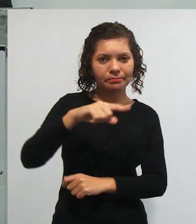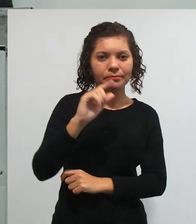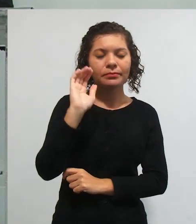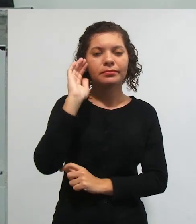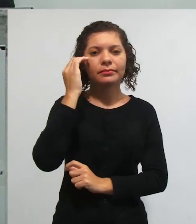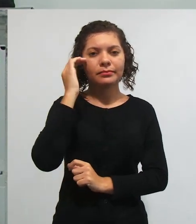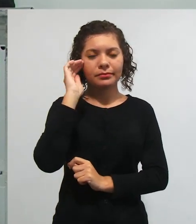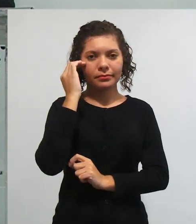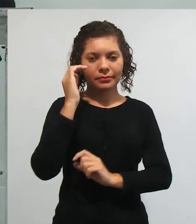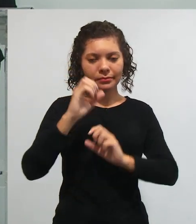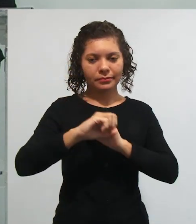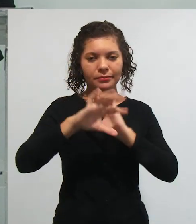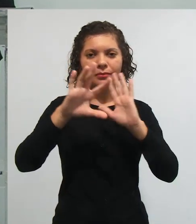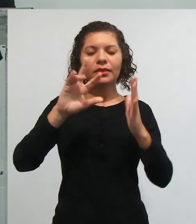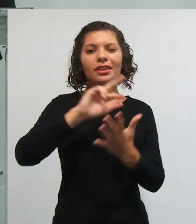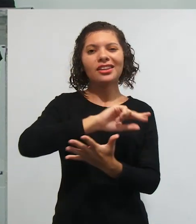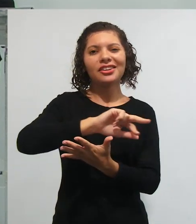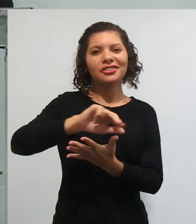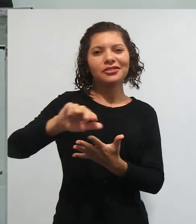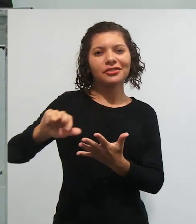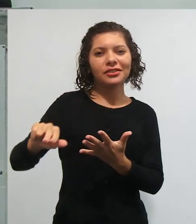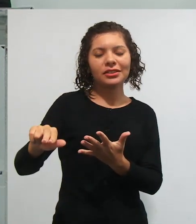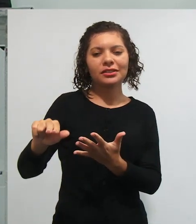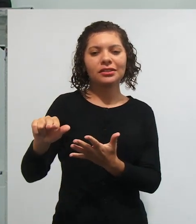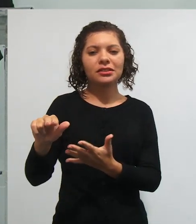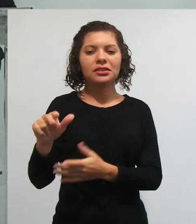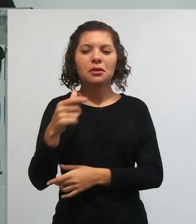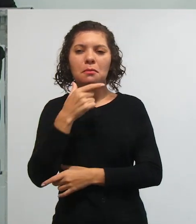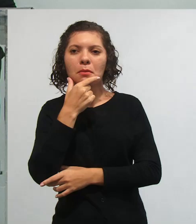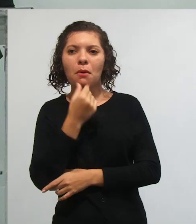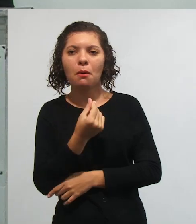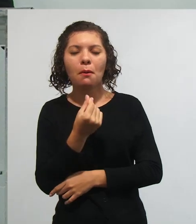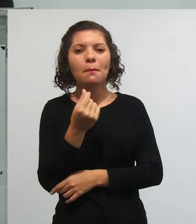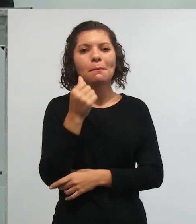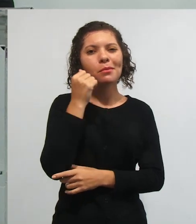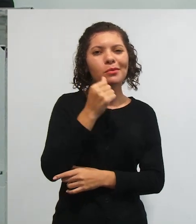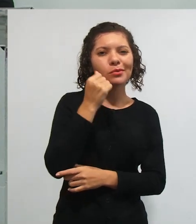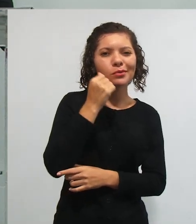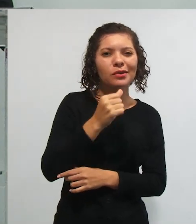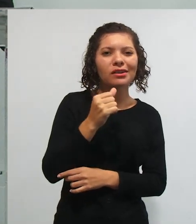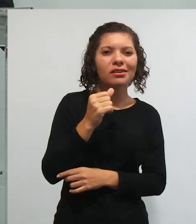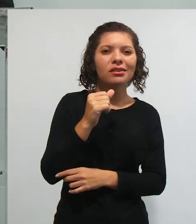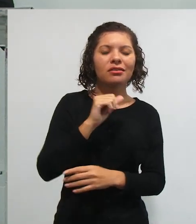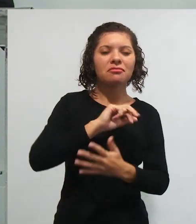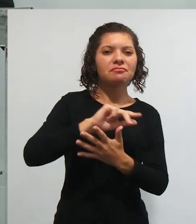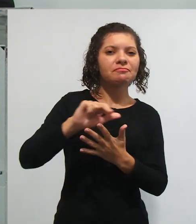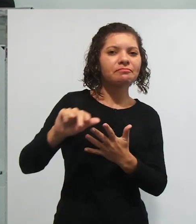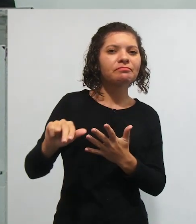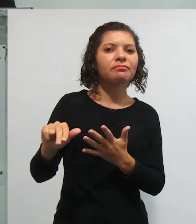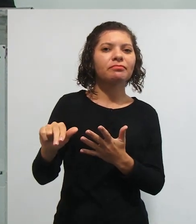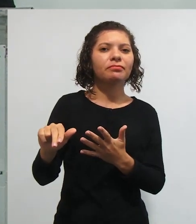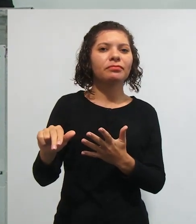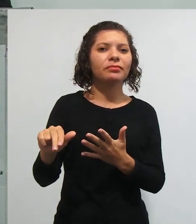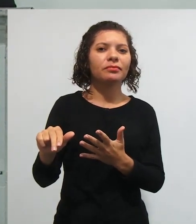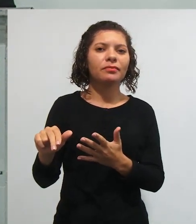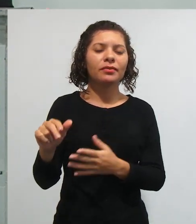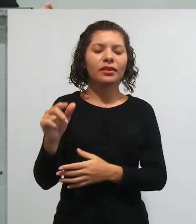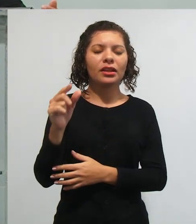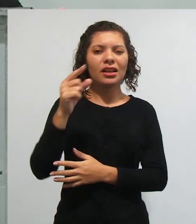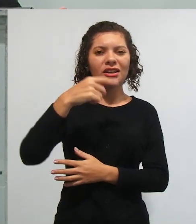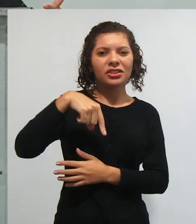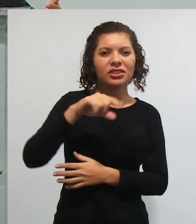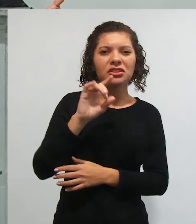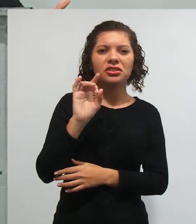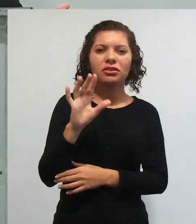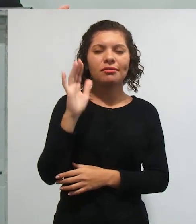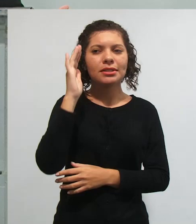compreenda as diferenciações entre ser homem e ser mulher na sociedade Será que a